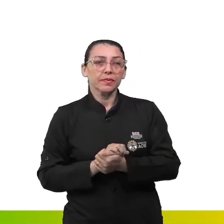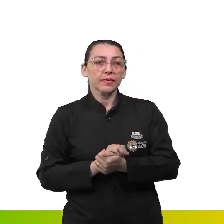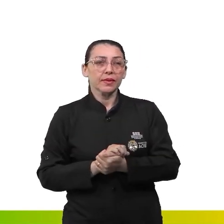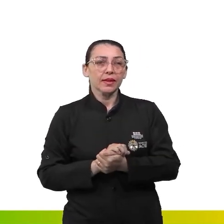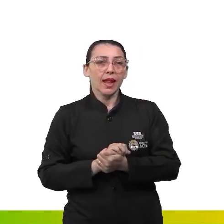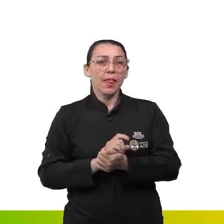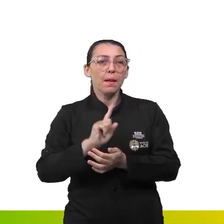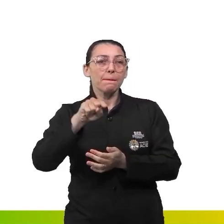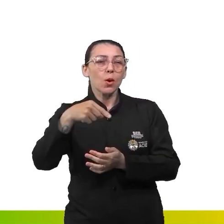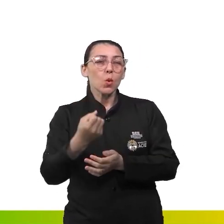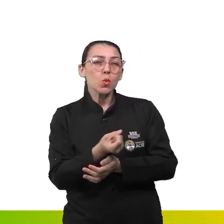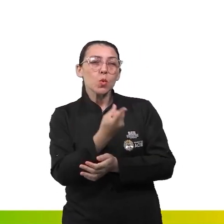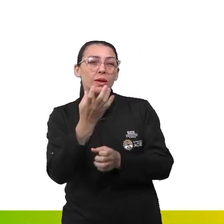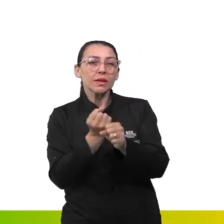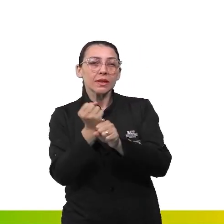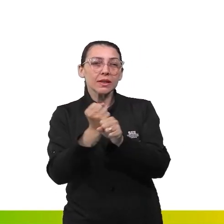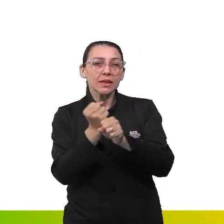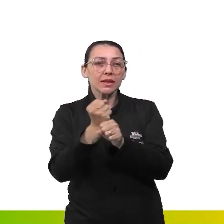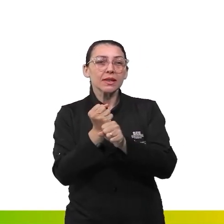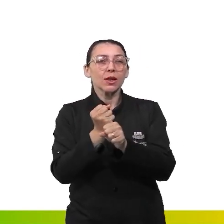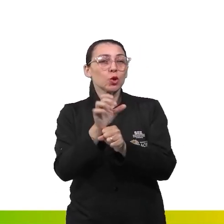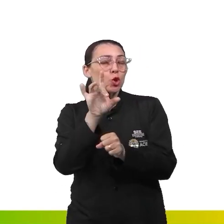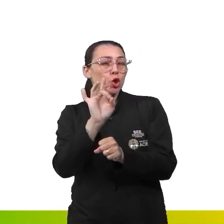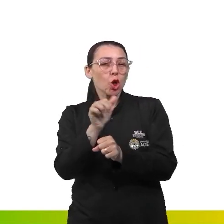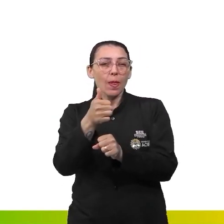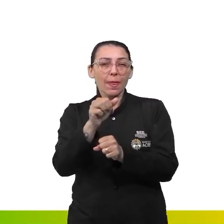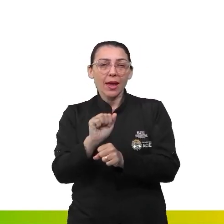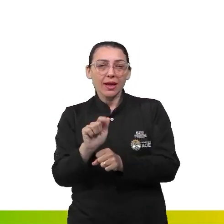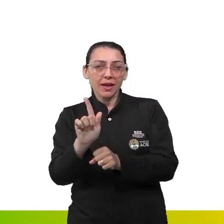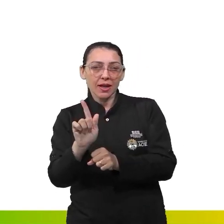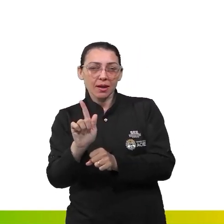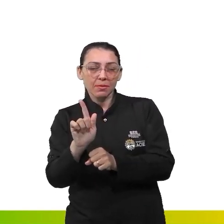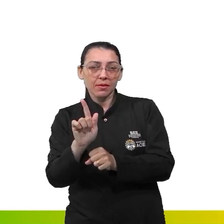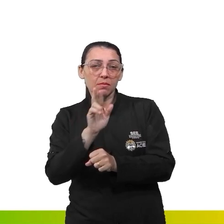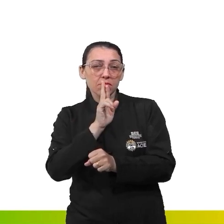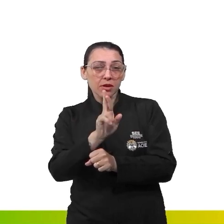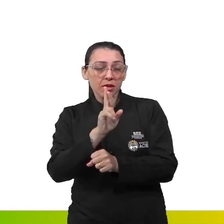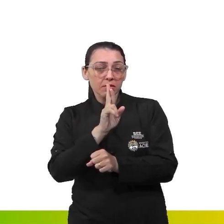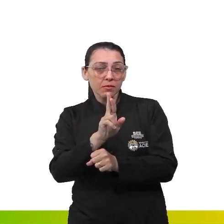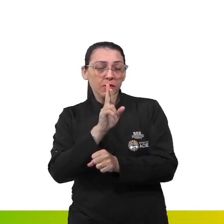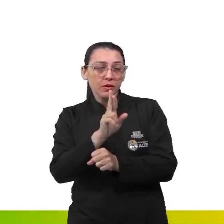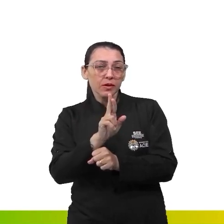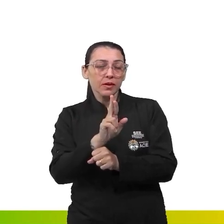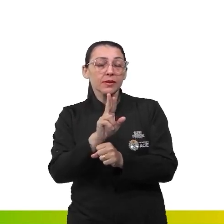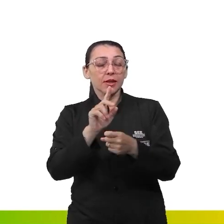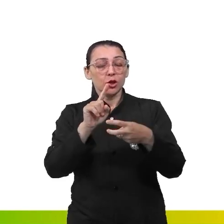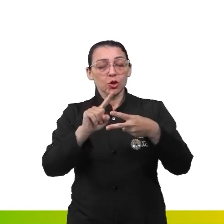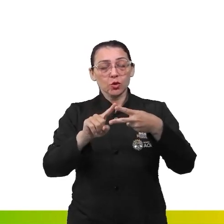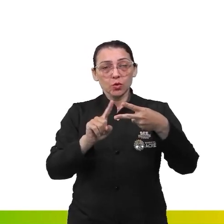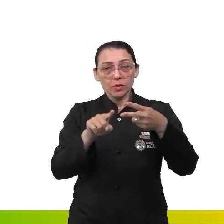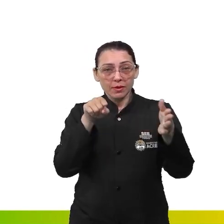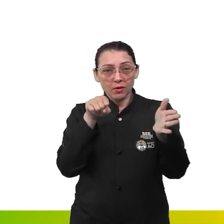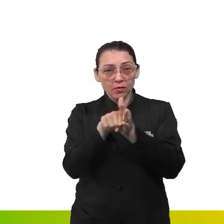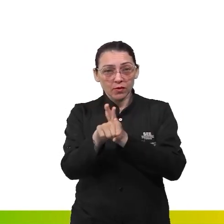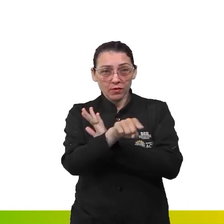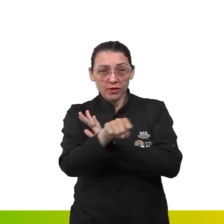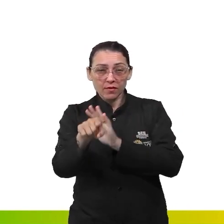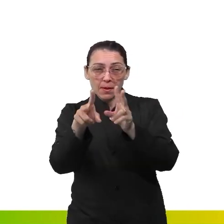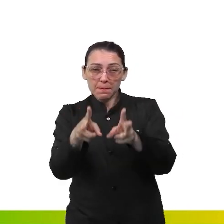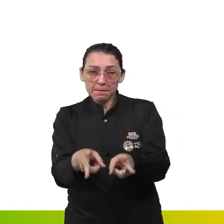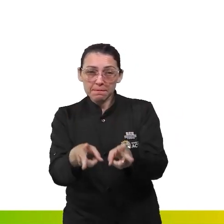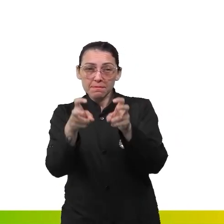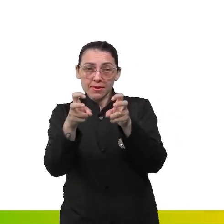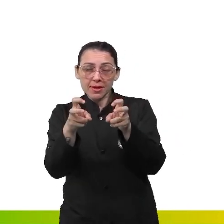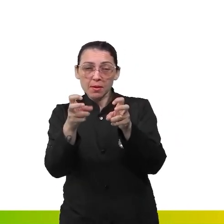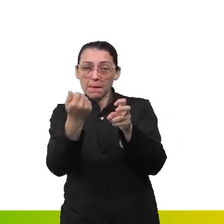Após quantos anos restarão 10 gramas? Vamos responder essas duas perguntas e você vai perceber que eu